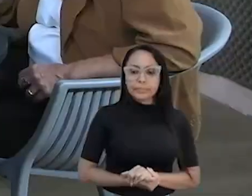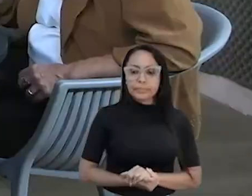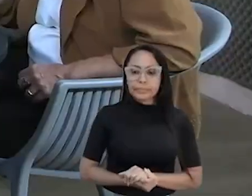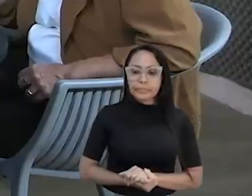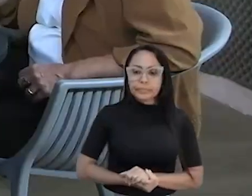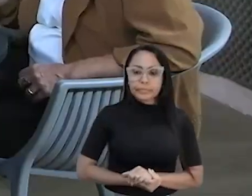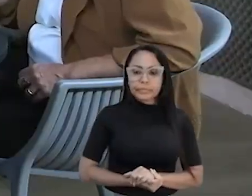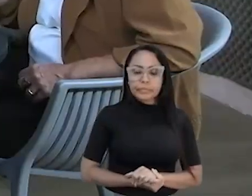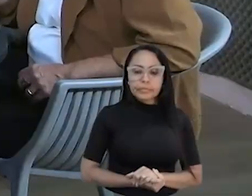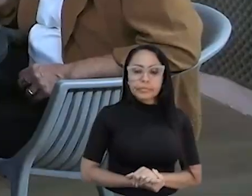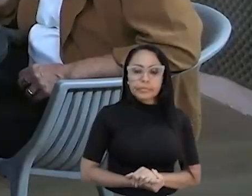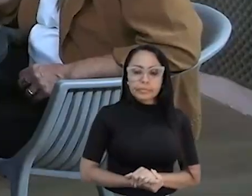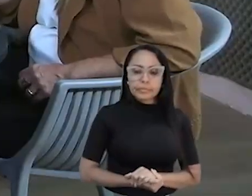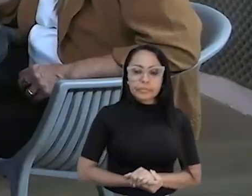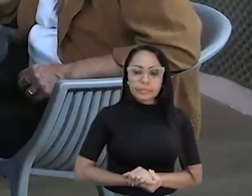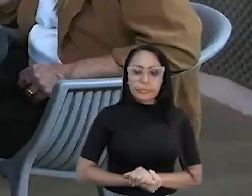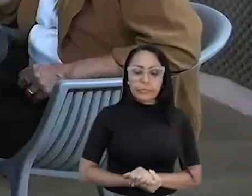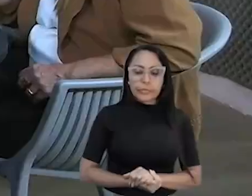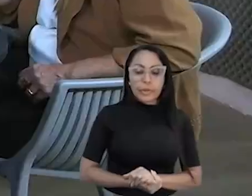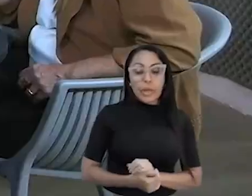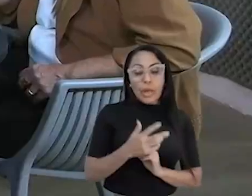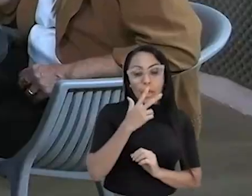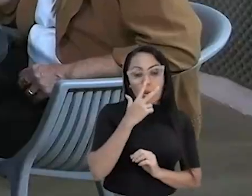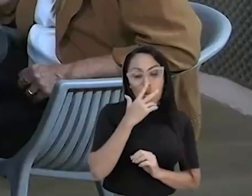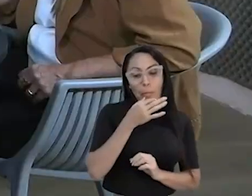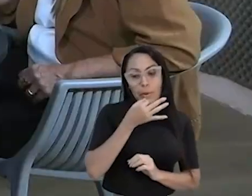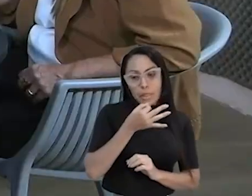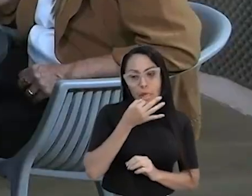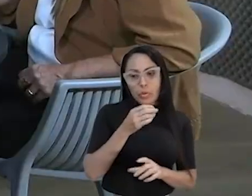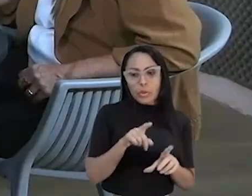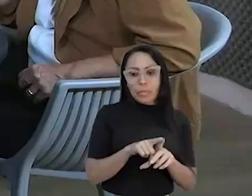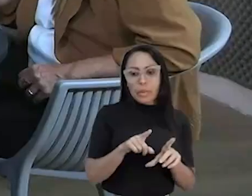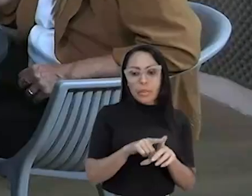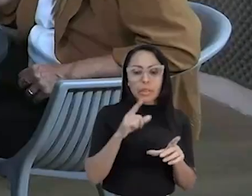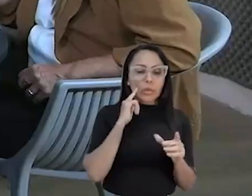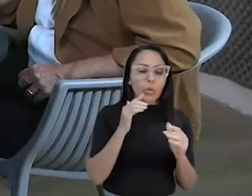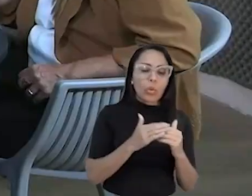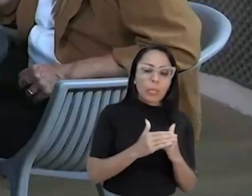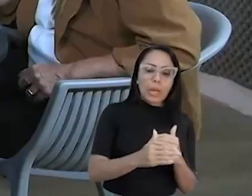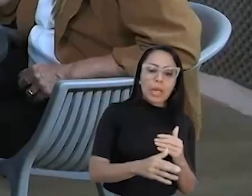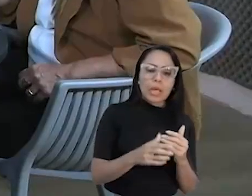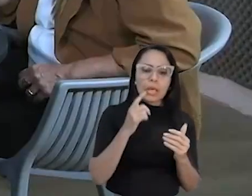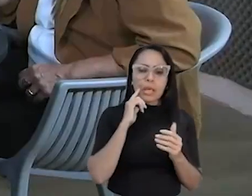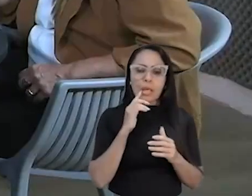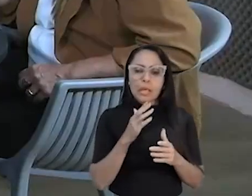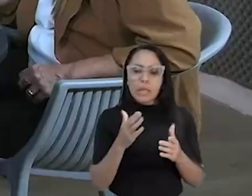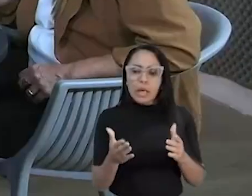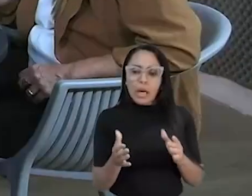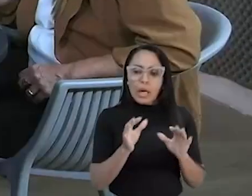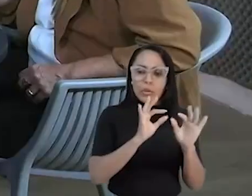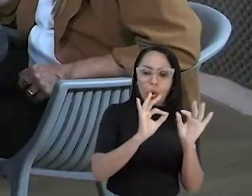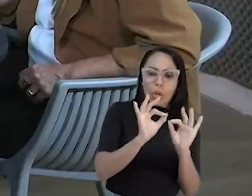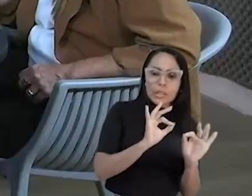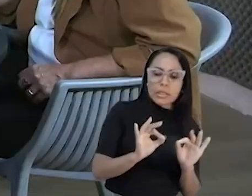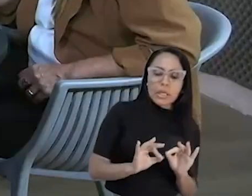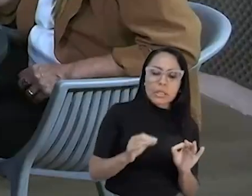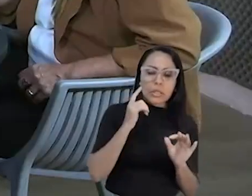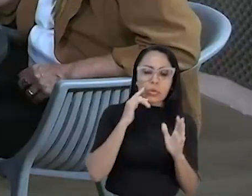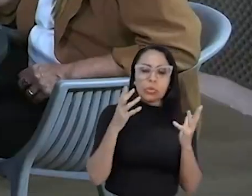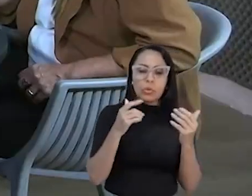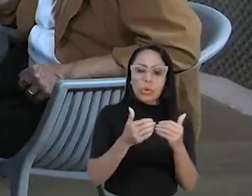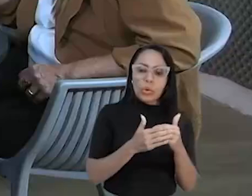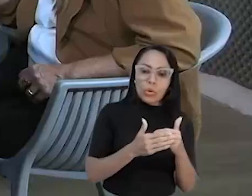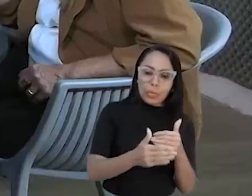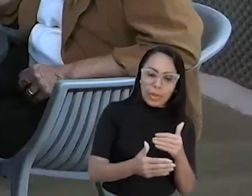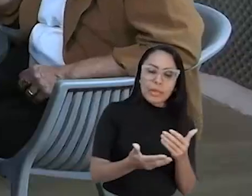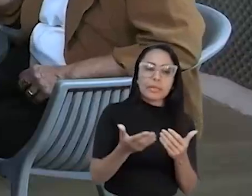certo brilho. E eu acho também que ele começa também a se atualizar porque as formas de produção também a começam a se